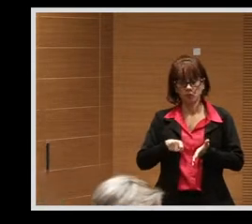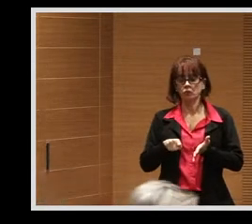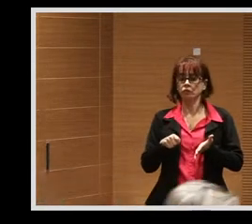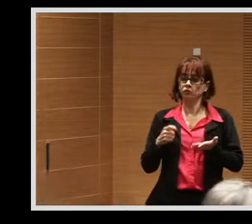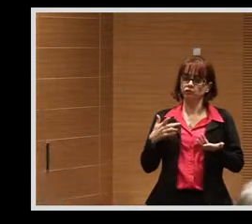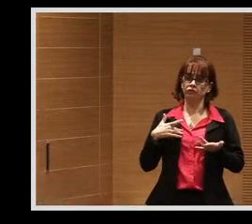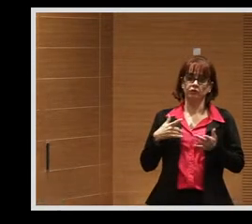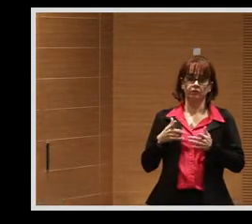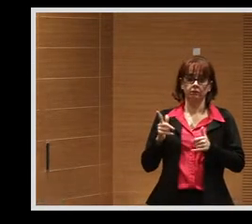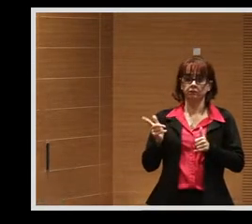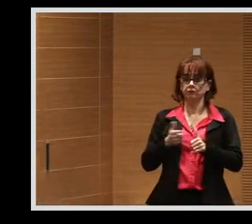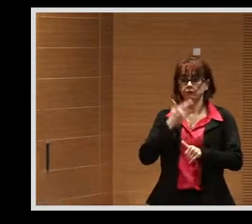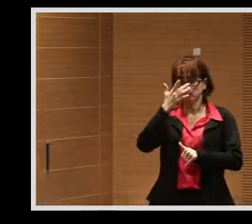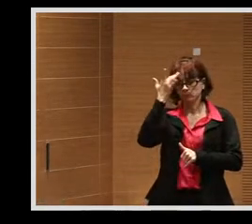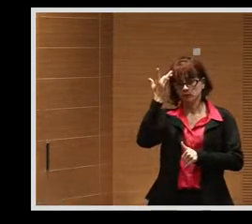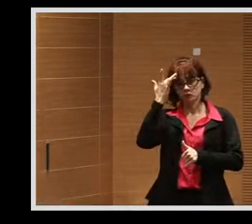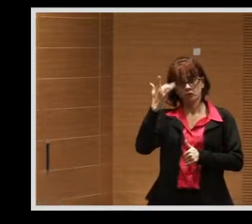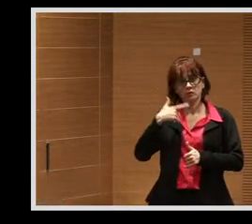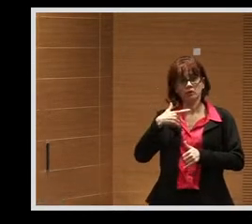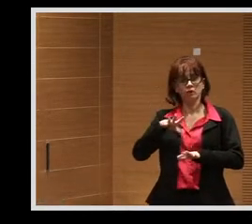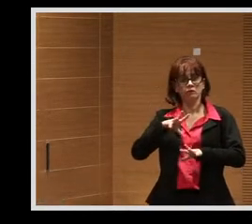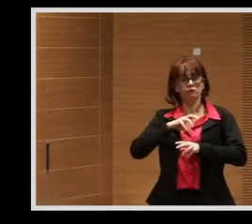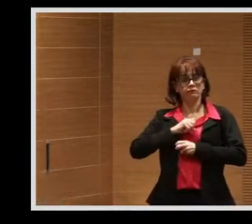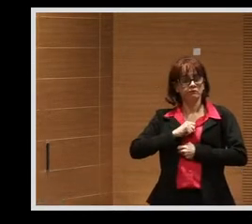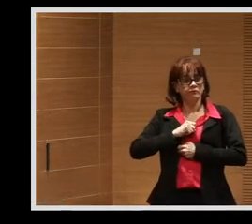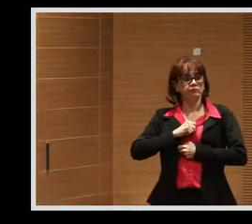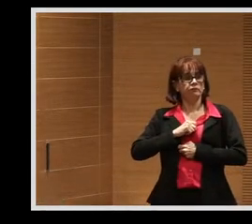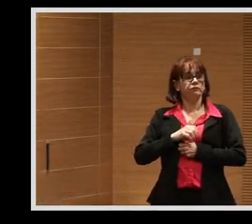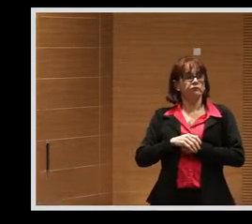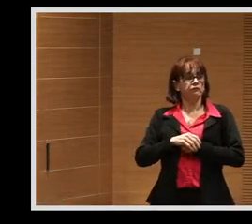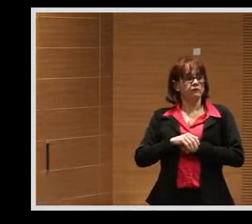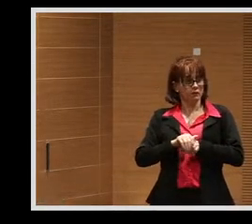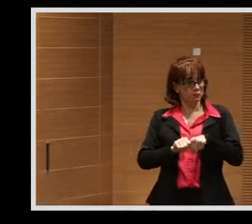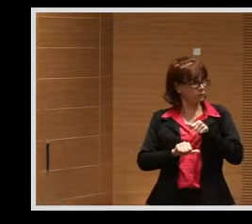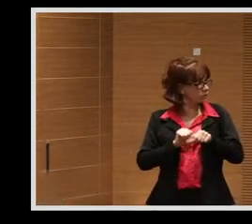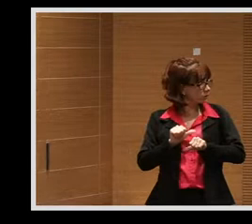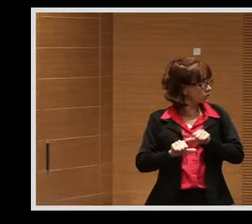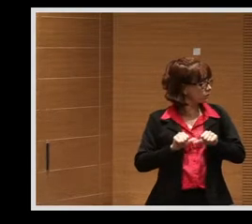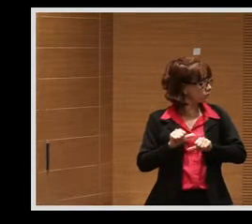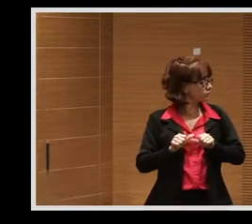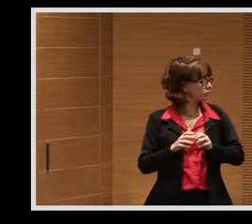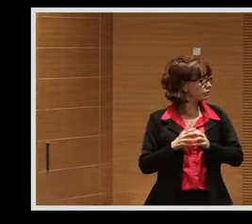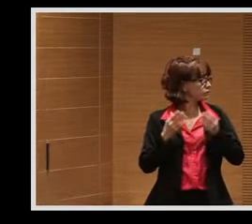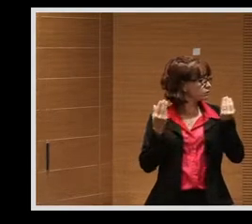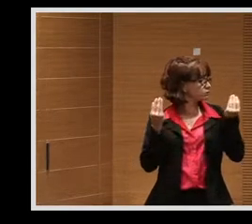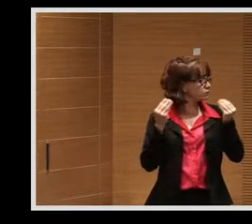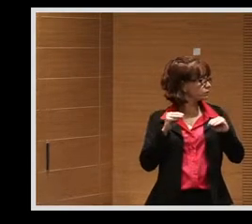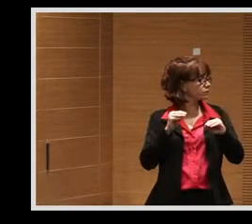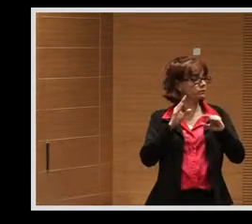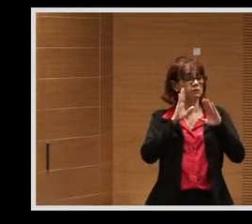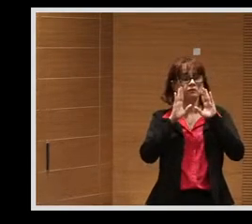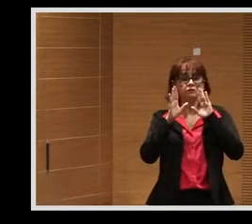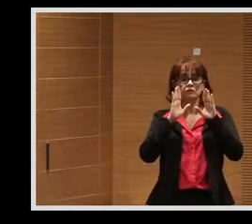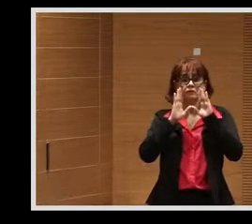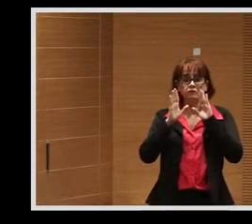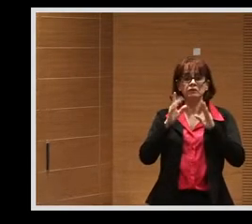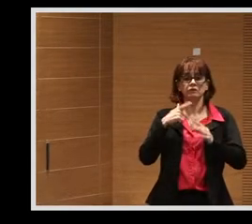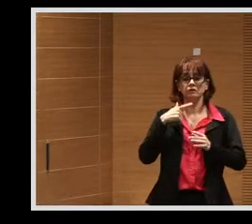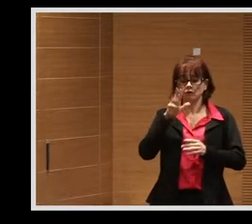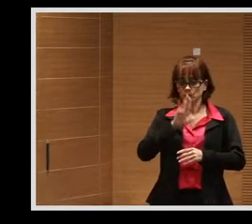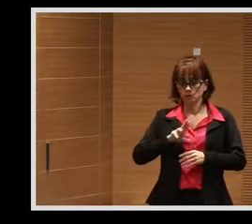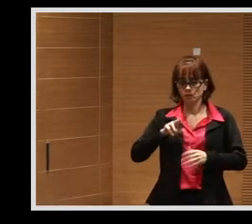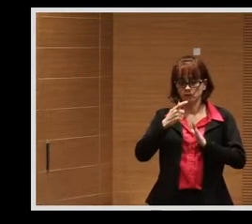das primeiras pessoas que me inspirou muito na reforma, ela acho que botou no Facebook, aí circulou, e eu tenho usado muito esse